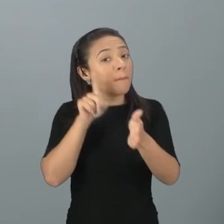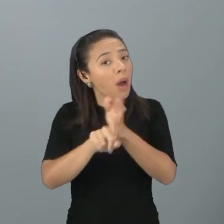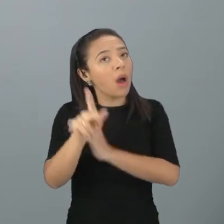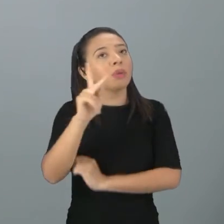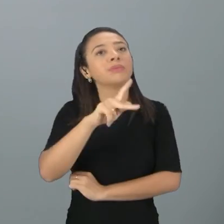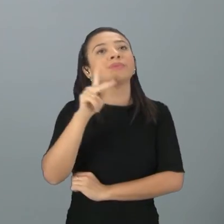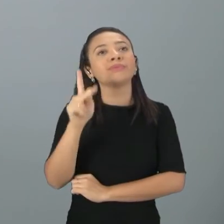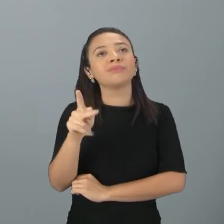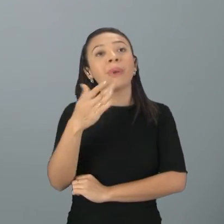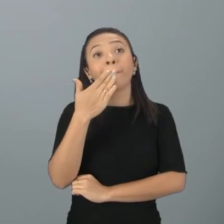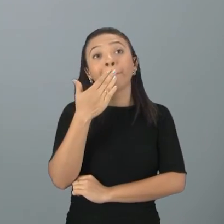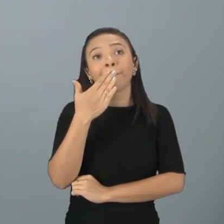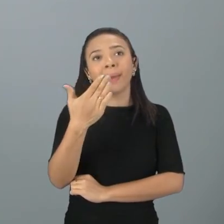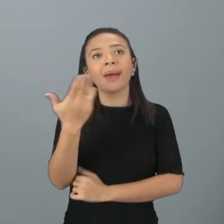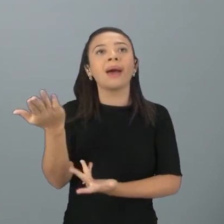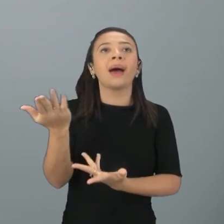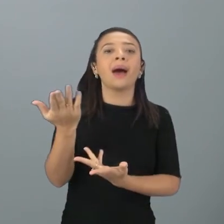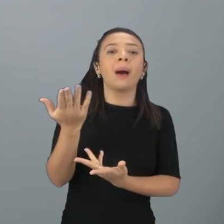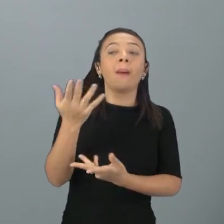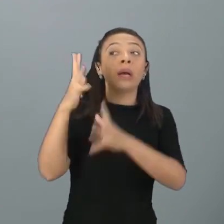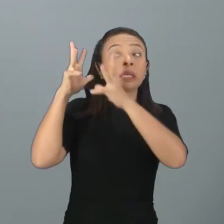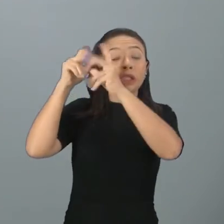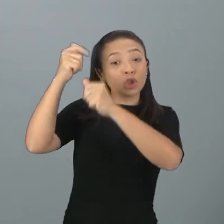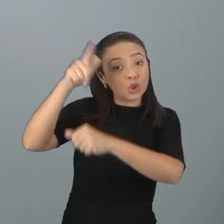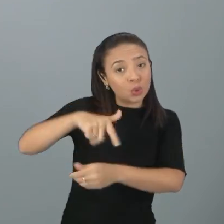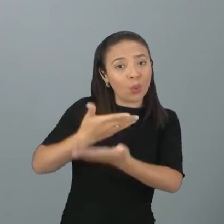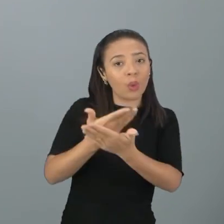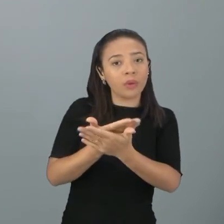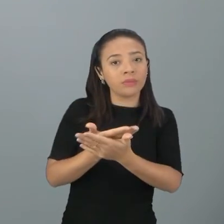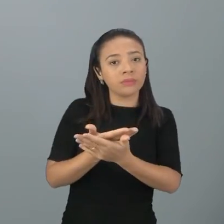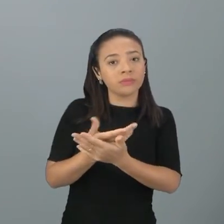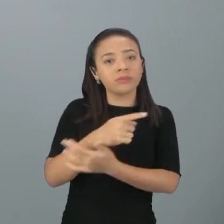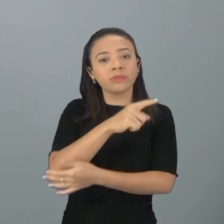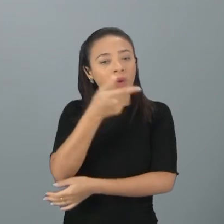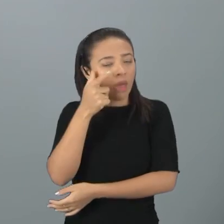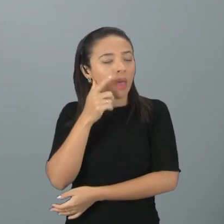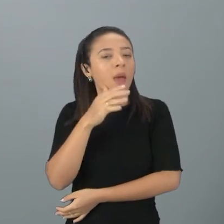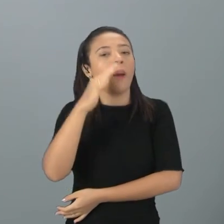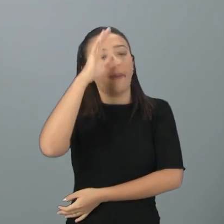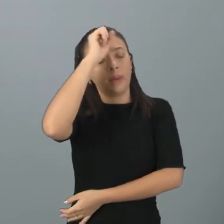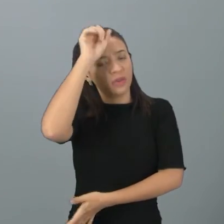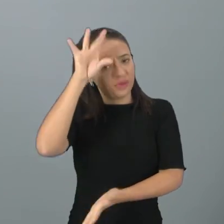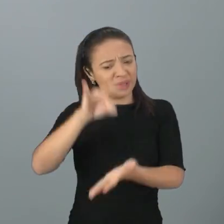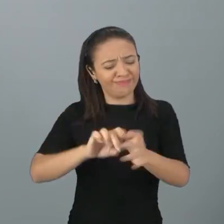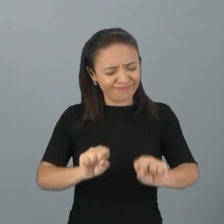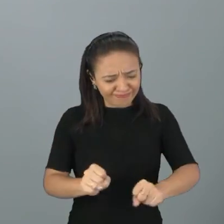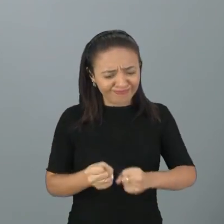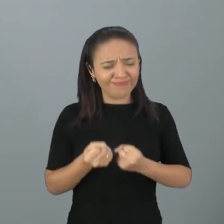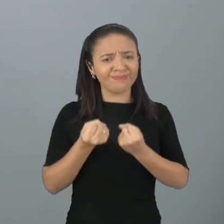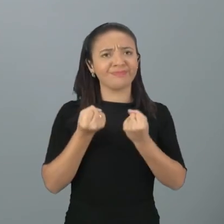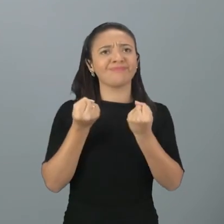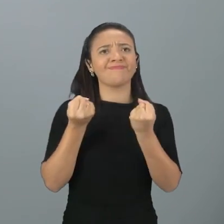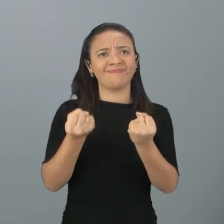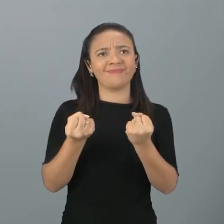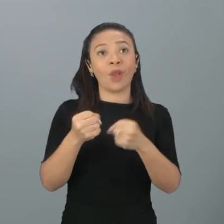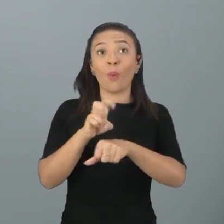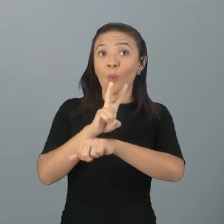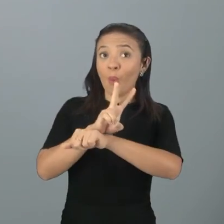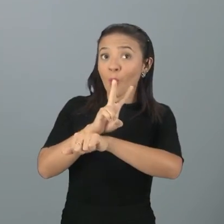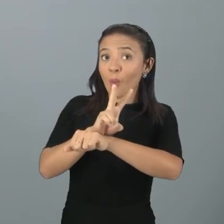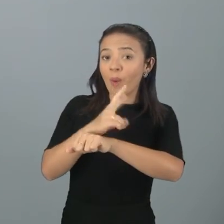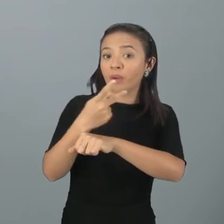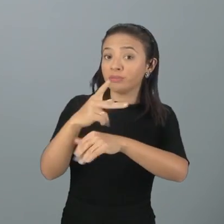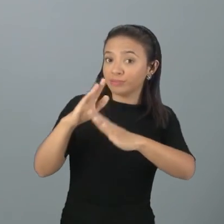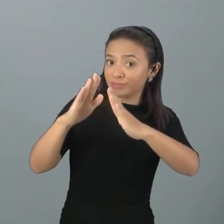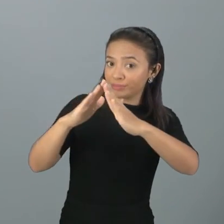para revisar essa aula, tá bom? Espero que vocês realmente tenham aprendido, se esforcem, e, se cuidem,